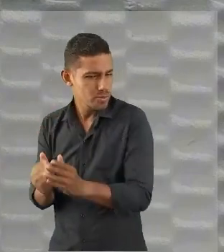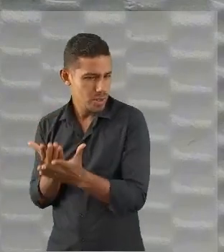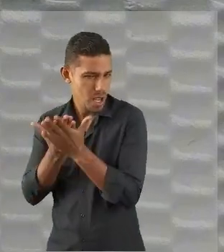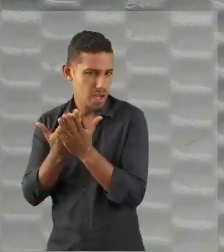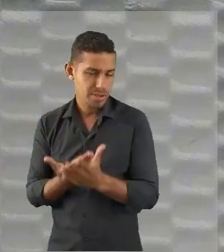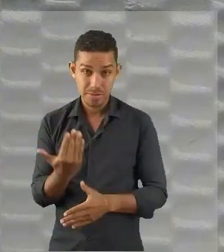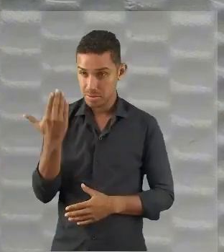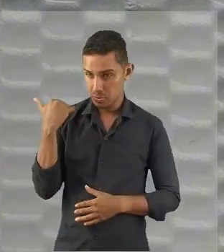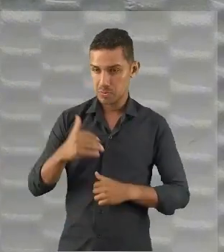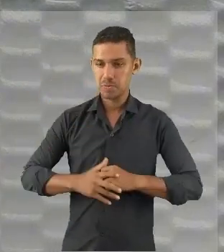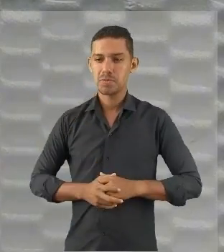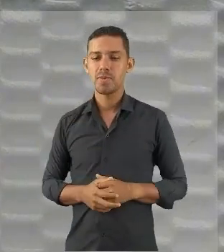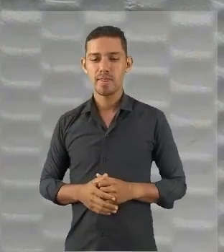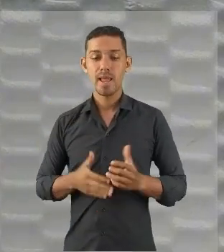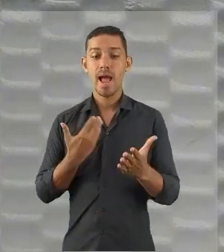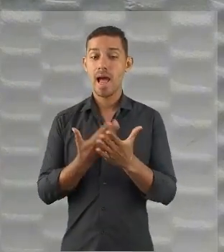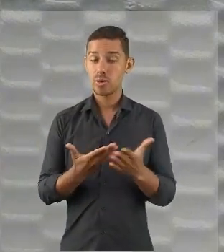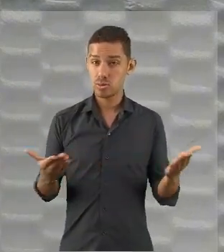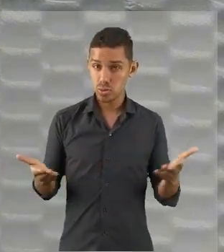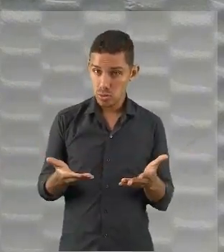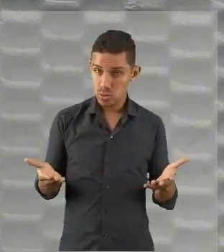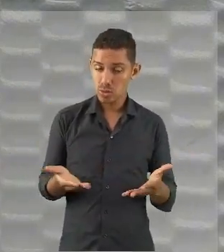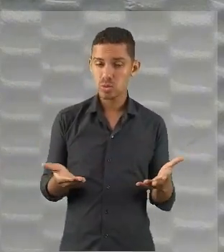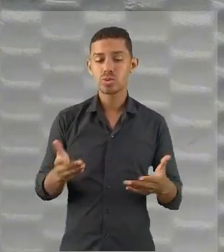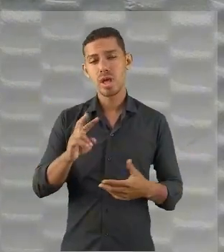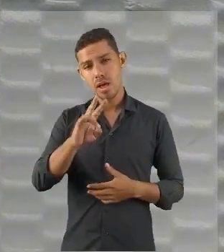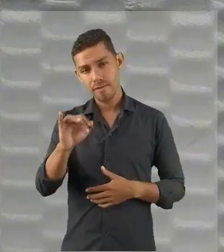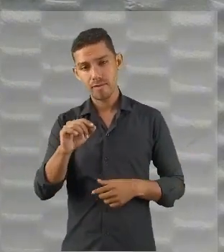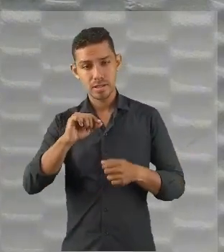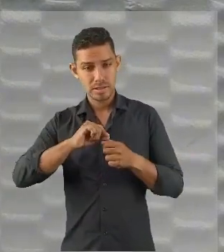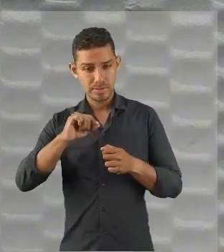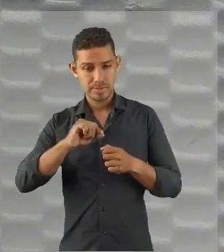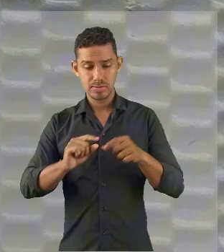anterior. A aula de hoje é fazer com que